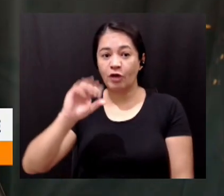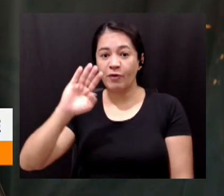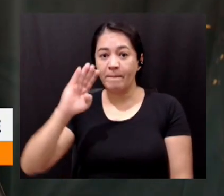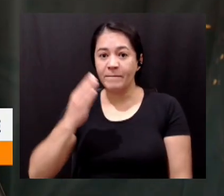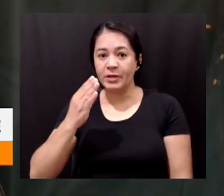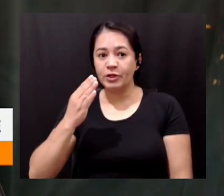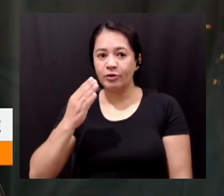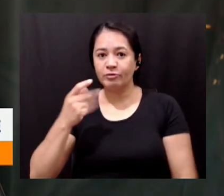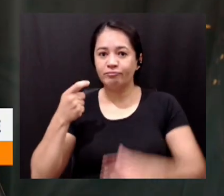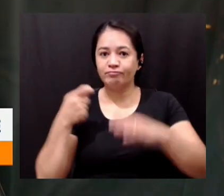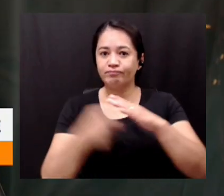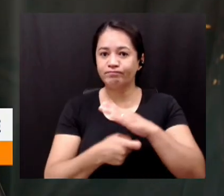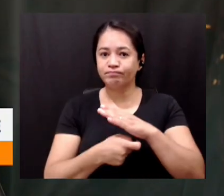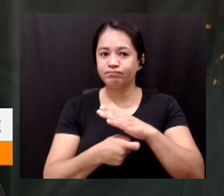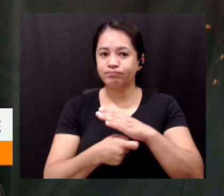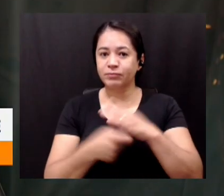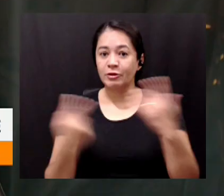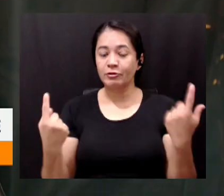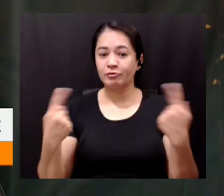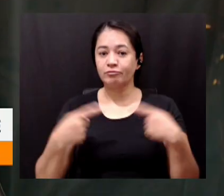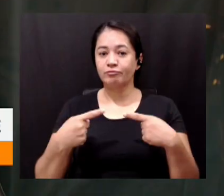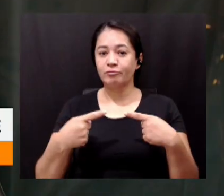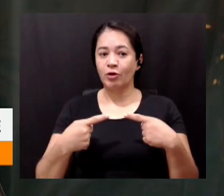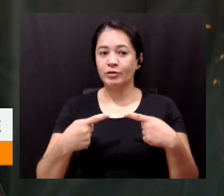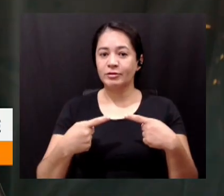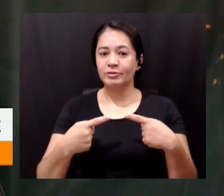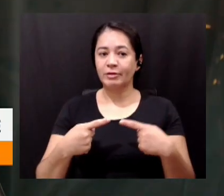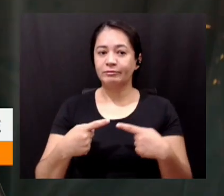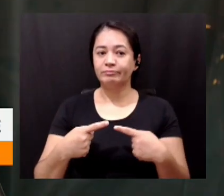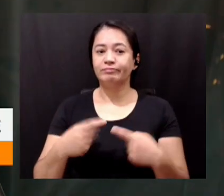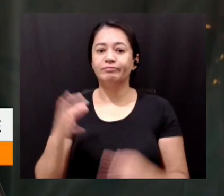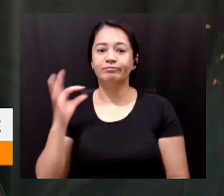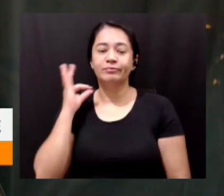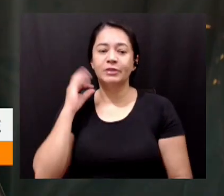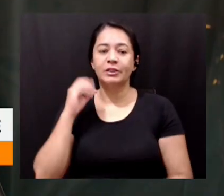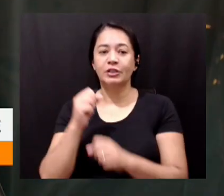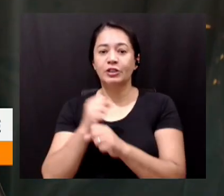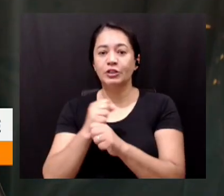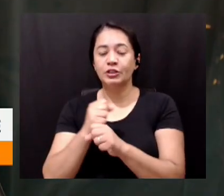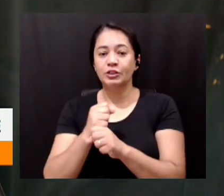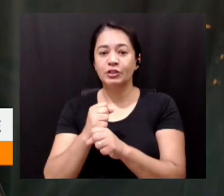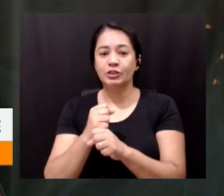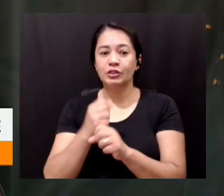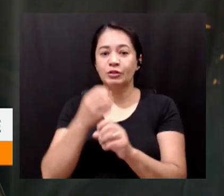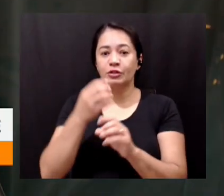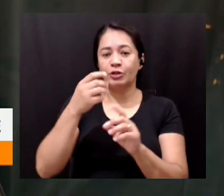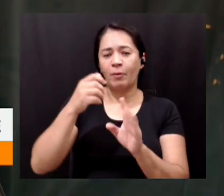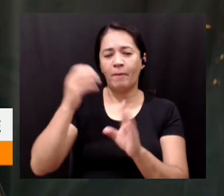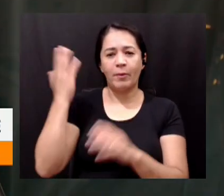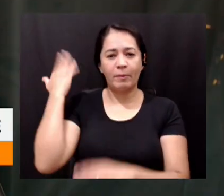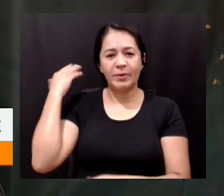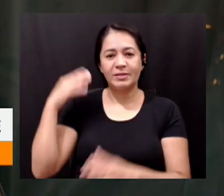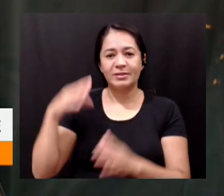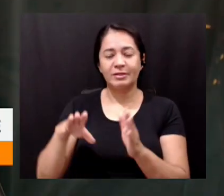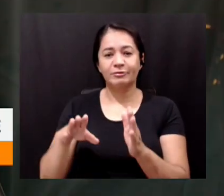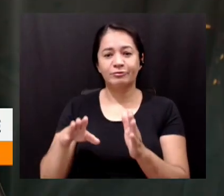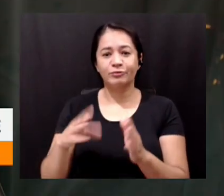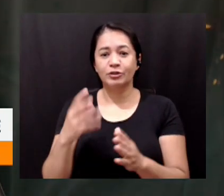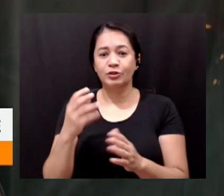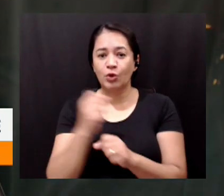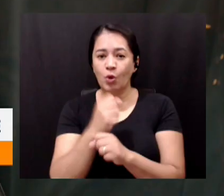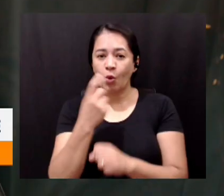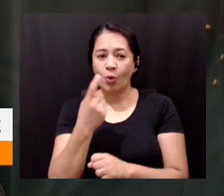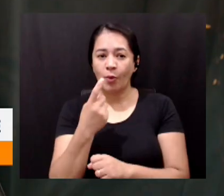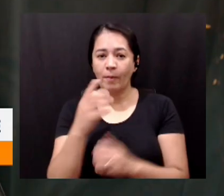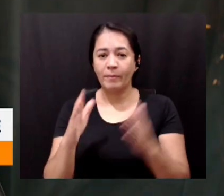entre junho de 2023 e junho do ano passado, né? O impacto principalmente é sobre os mais pobres.